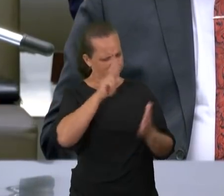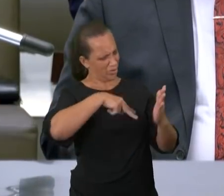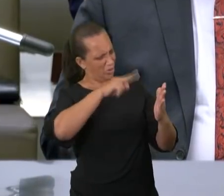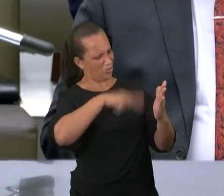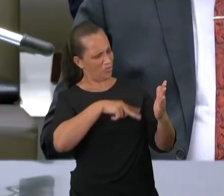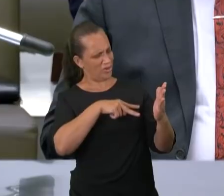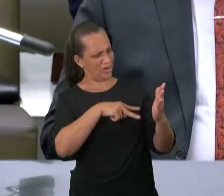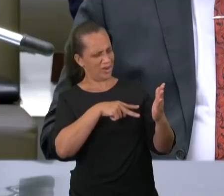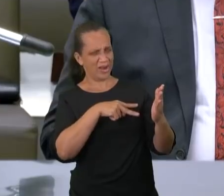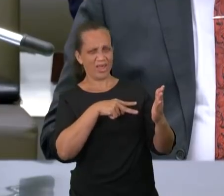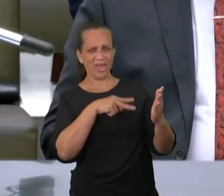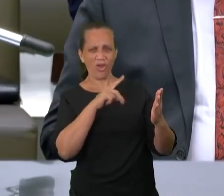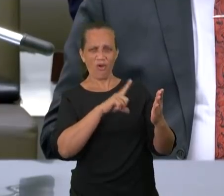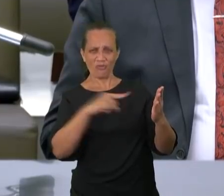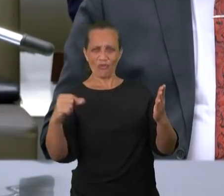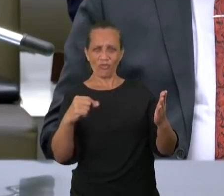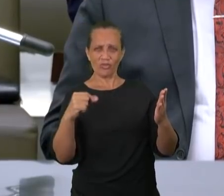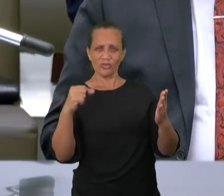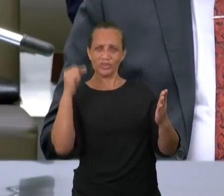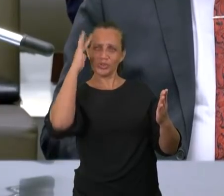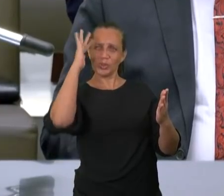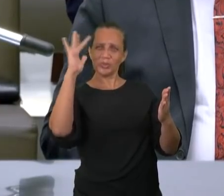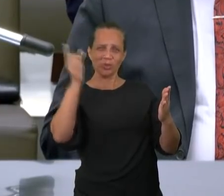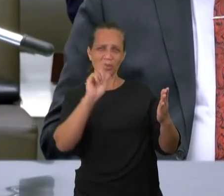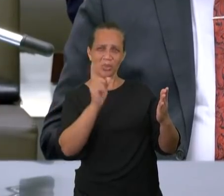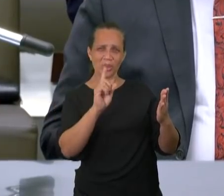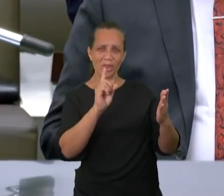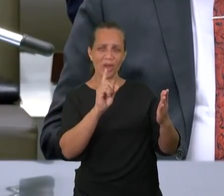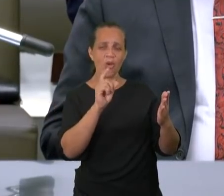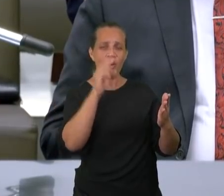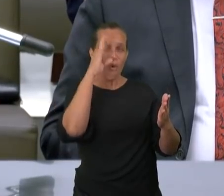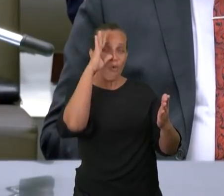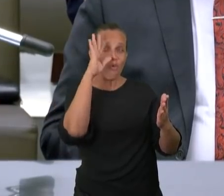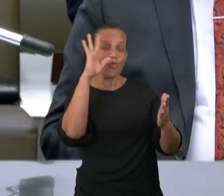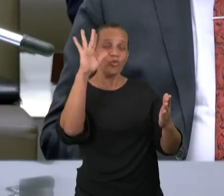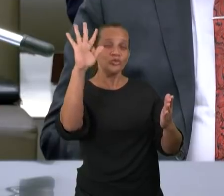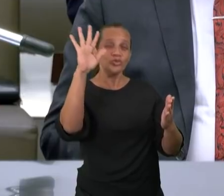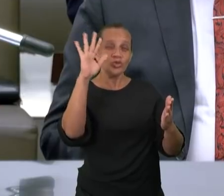Davi disse lá no 4 e 8 de Salmo: porque em paz me deitarei e dormirei, porque